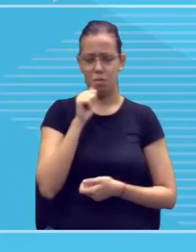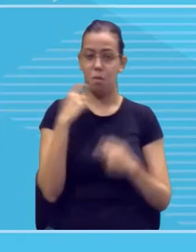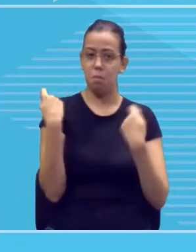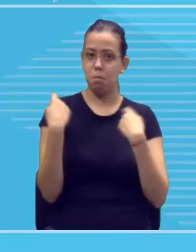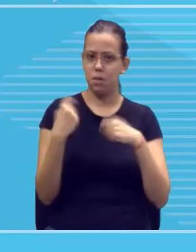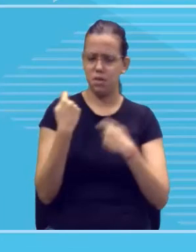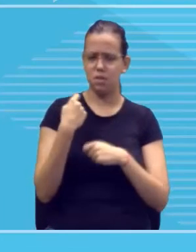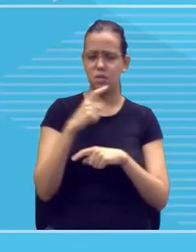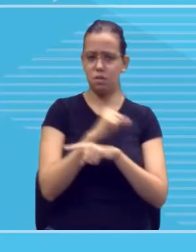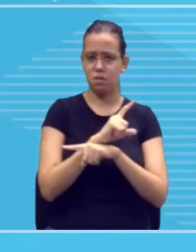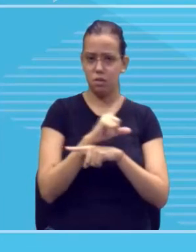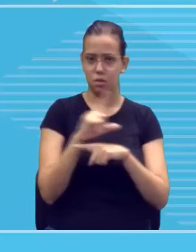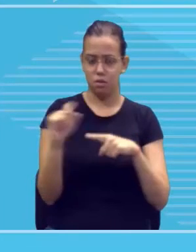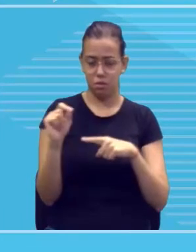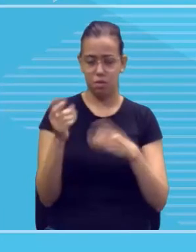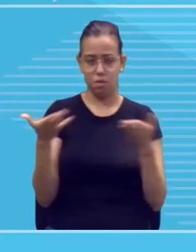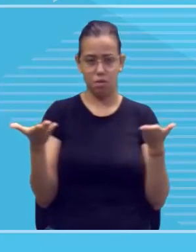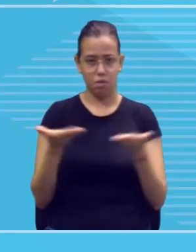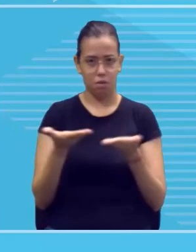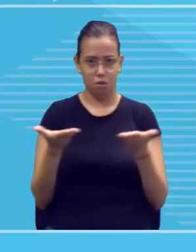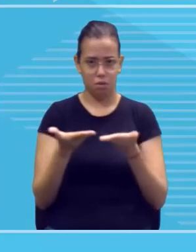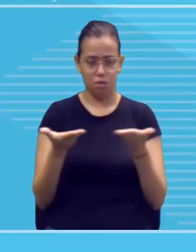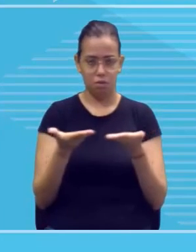ir embora agora